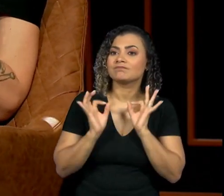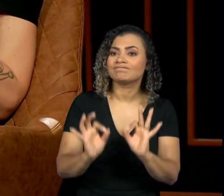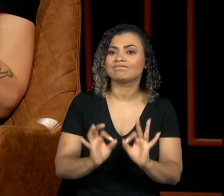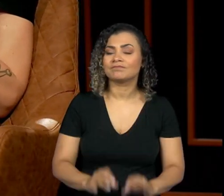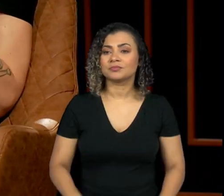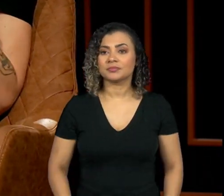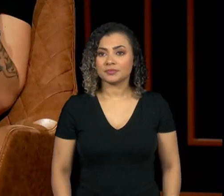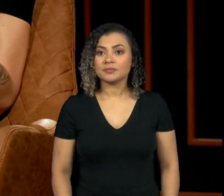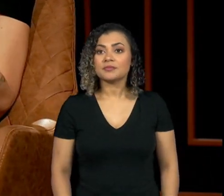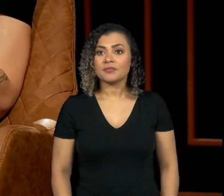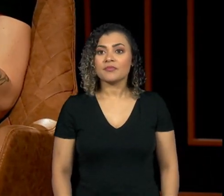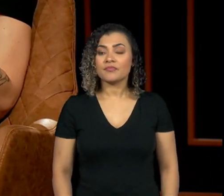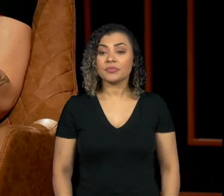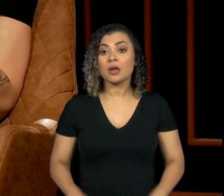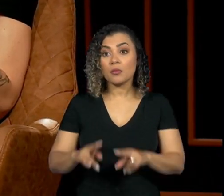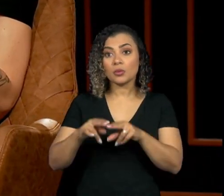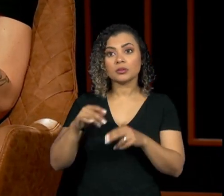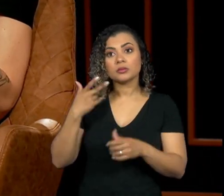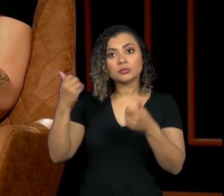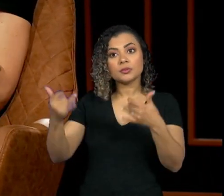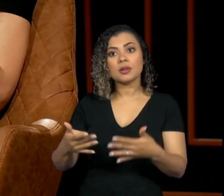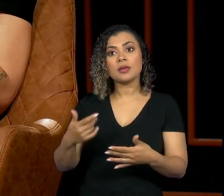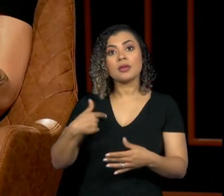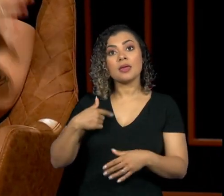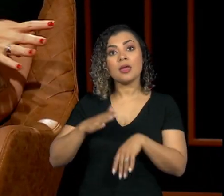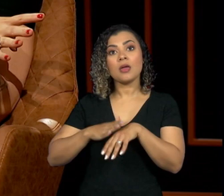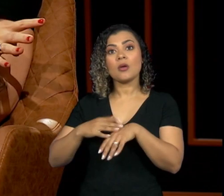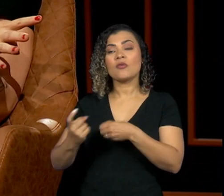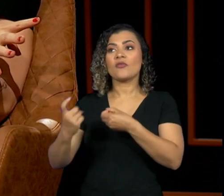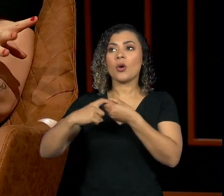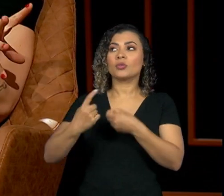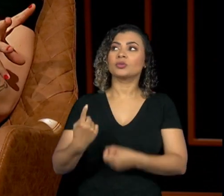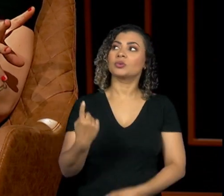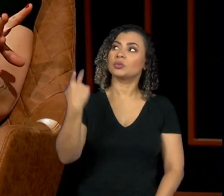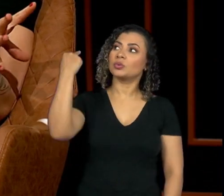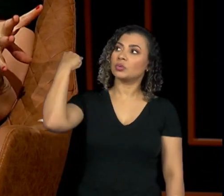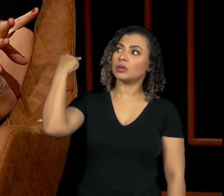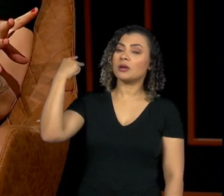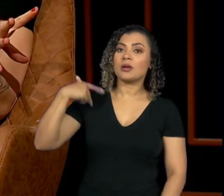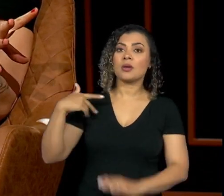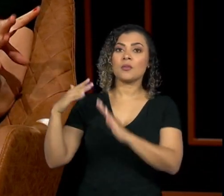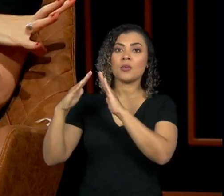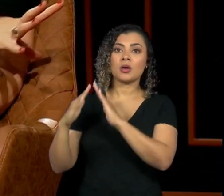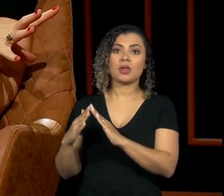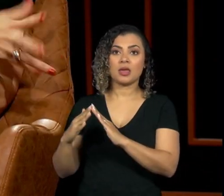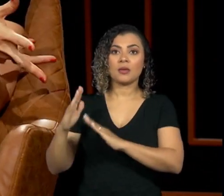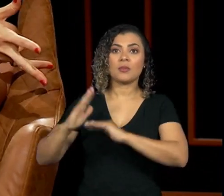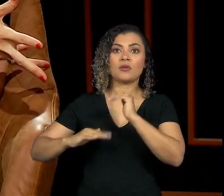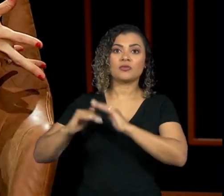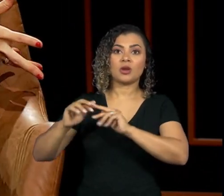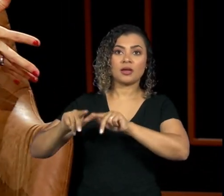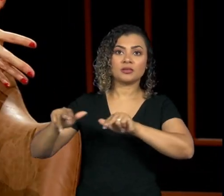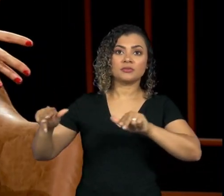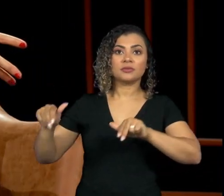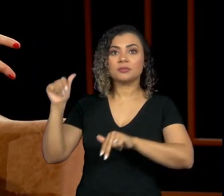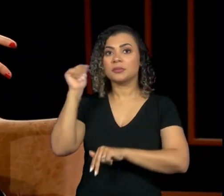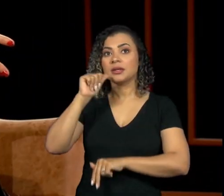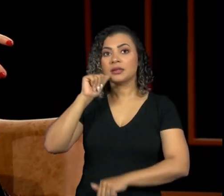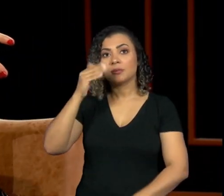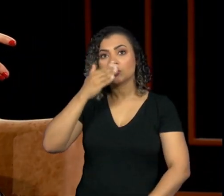grande. E, como eu falei para vocês, eu volto lá para aquele momento do pensionato, onde eu morei com profissionais do sexo,